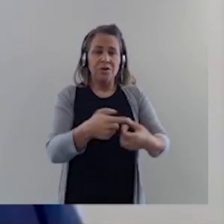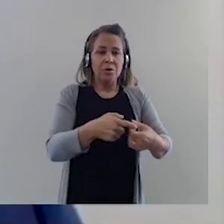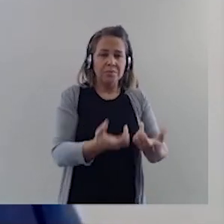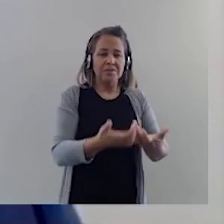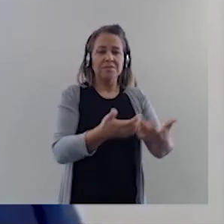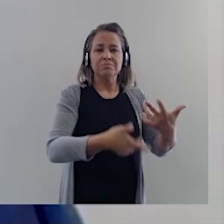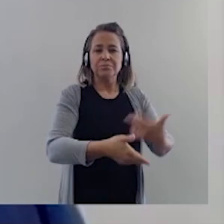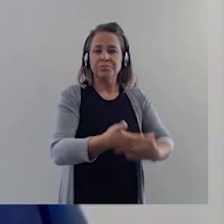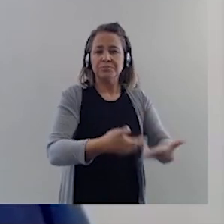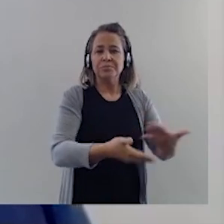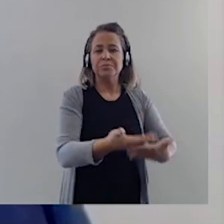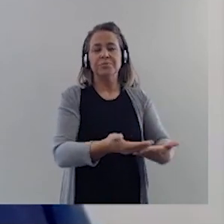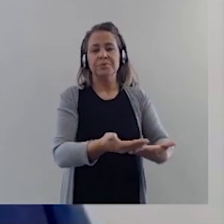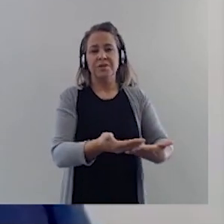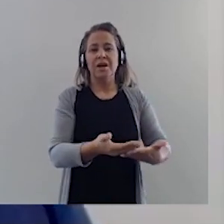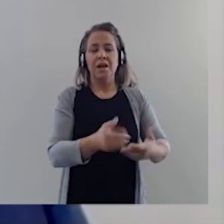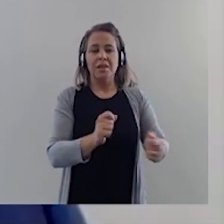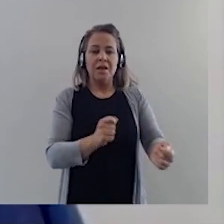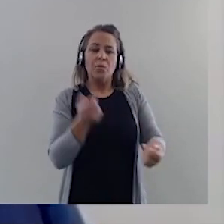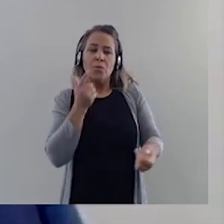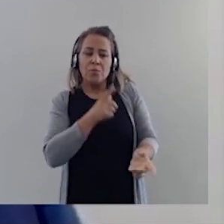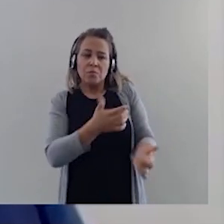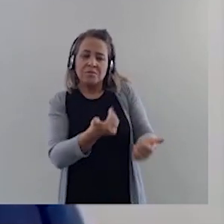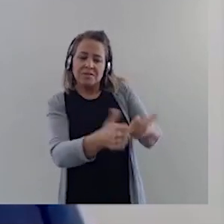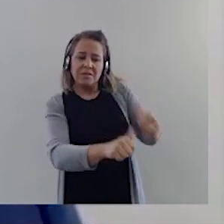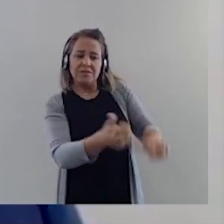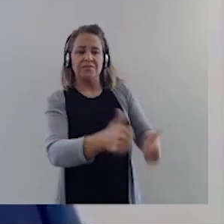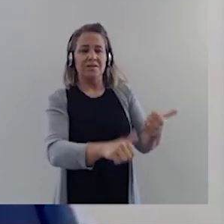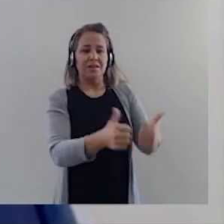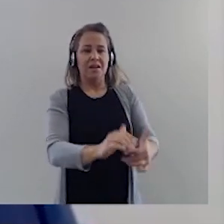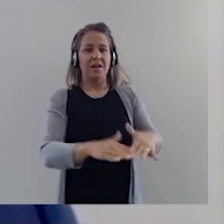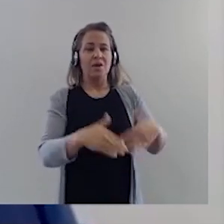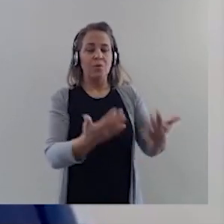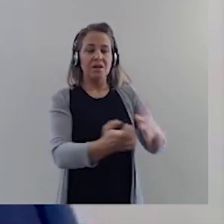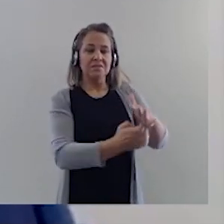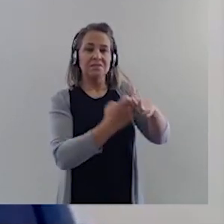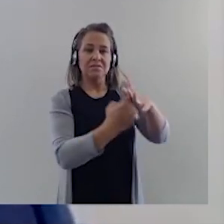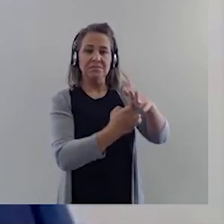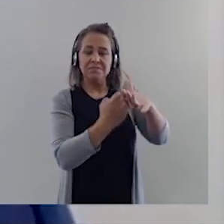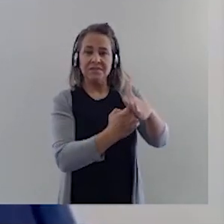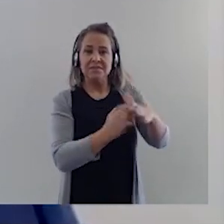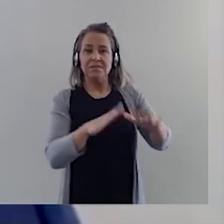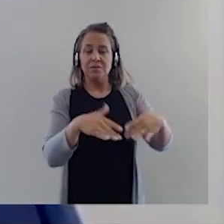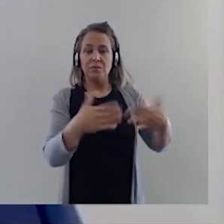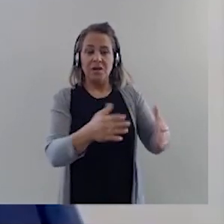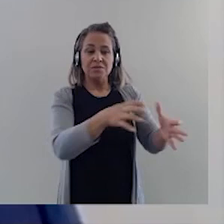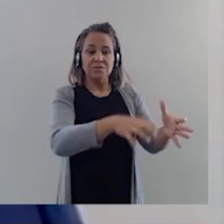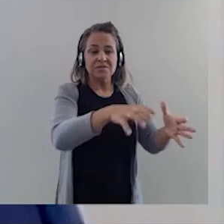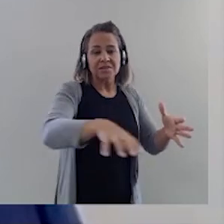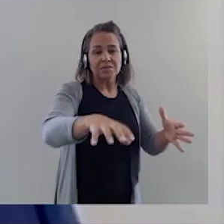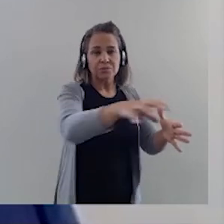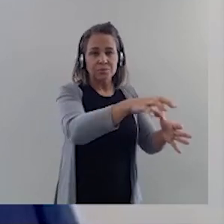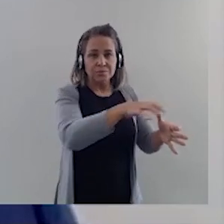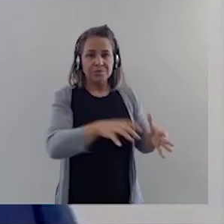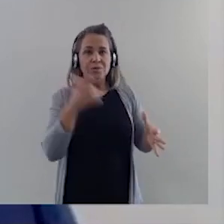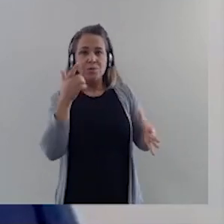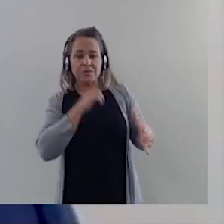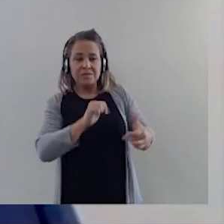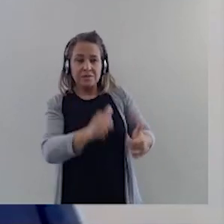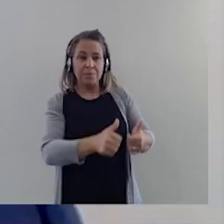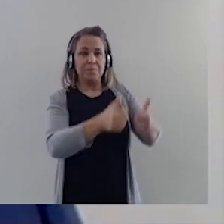têm um termômetro incrível para avaliar quais as empresas, quais os setores que estão conseguindo sair da